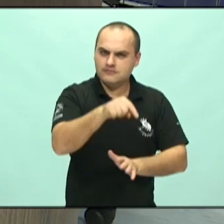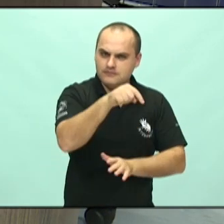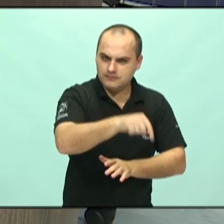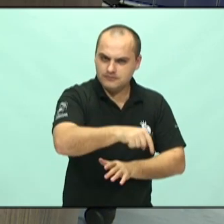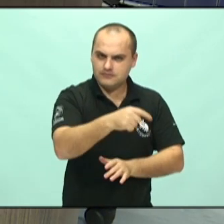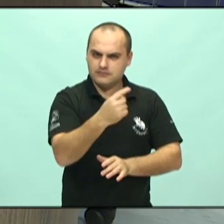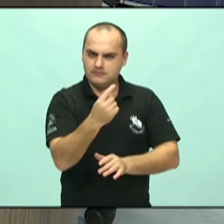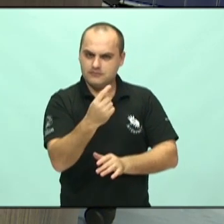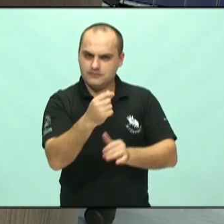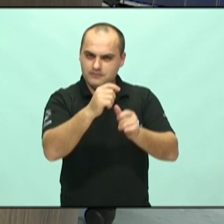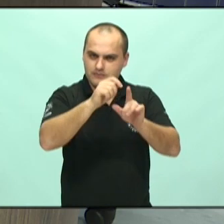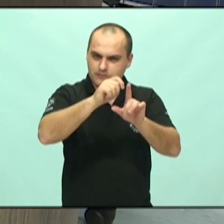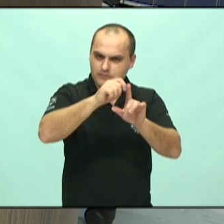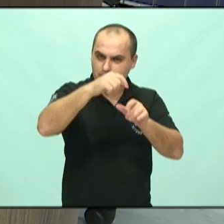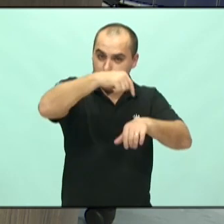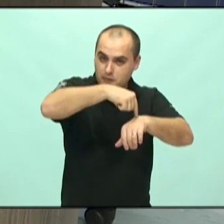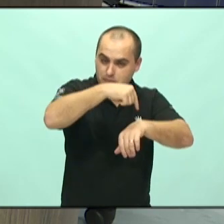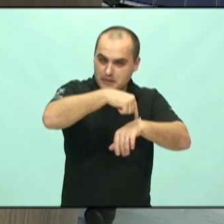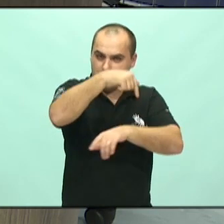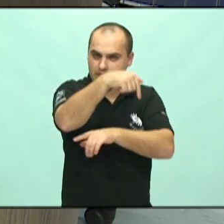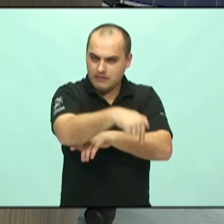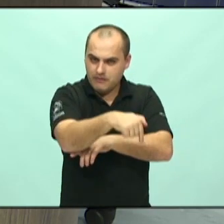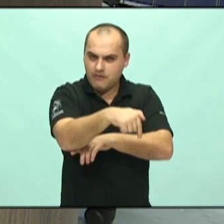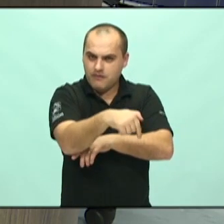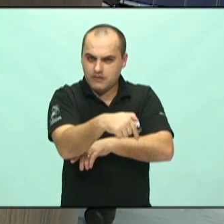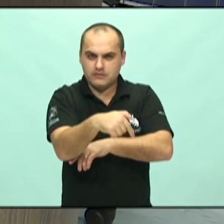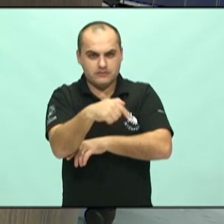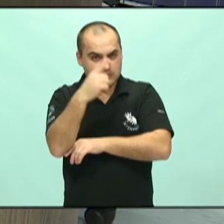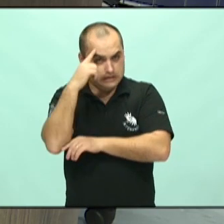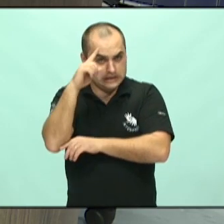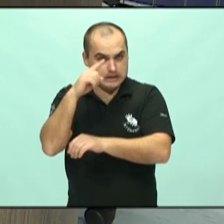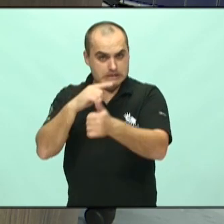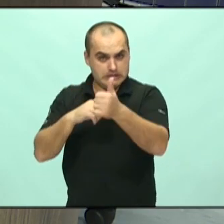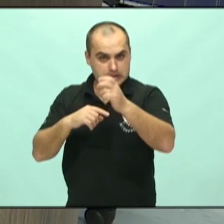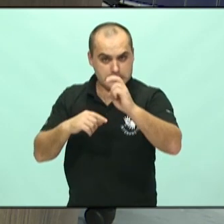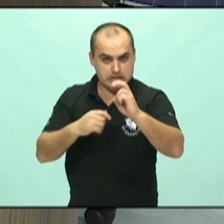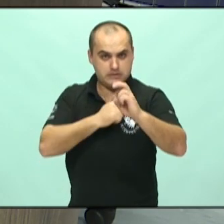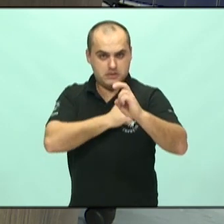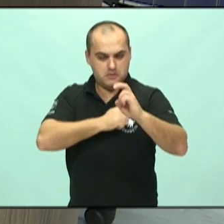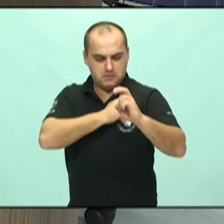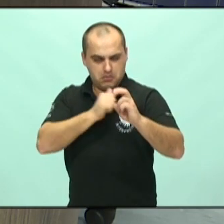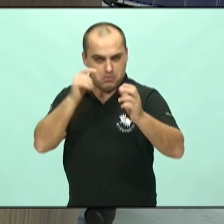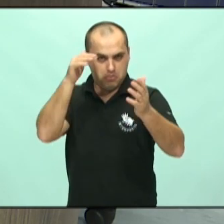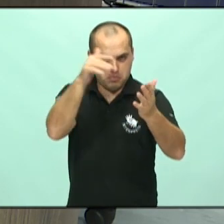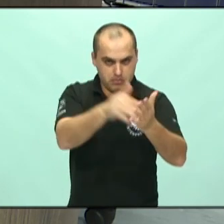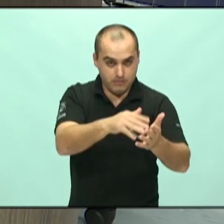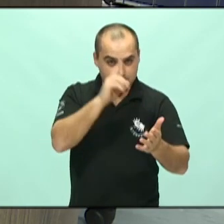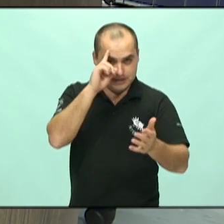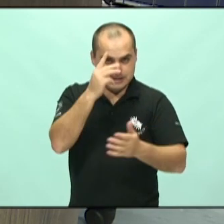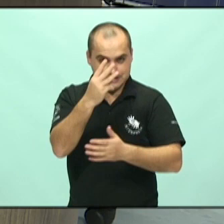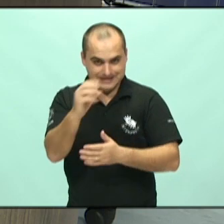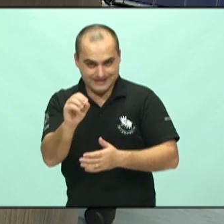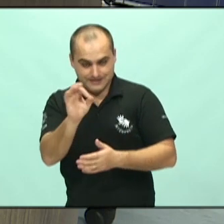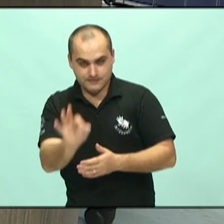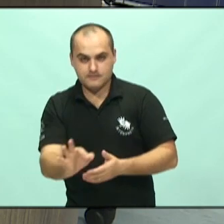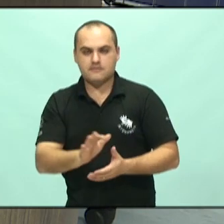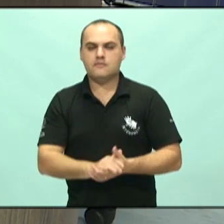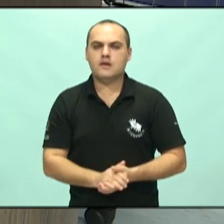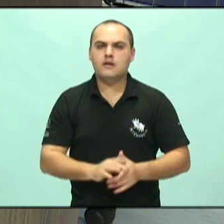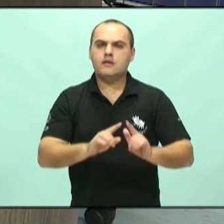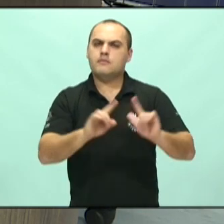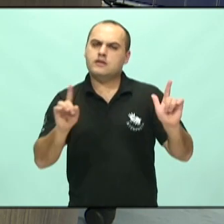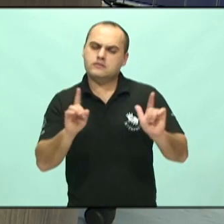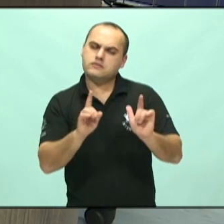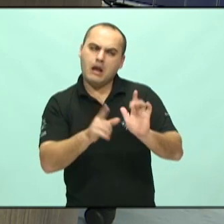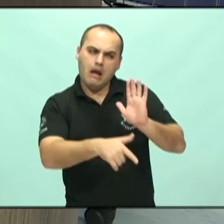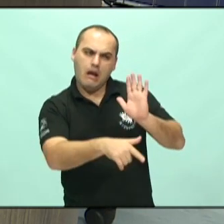segunda quinzena de agosto. Mas antes da gente falar a respeito dessas atividades, quero que vocês contem como é que surgiu